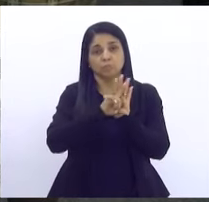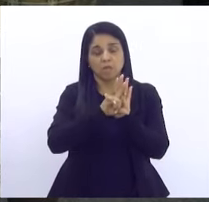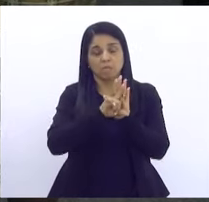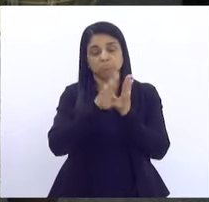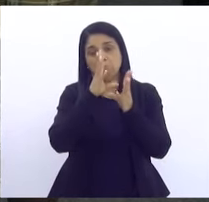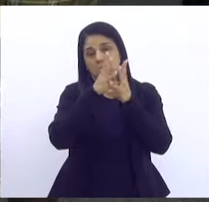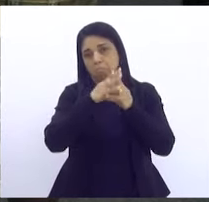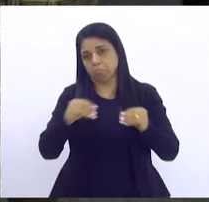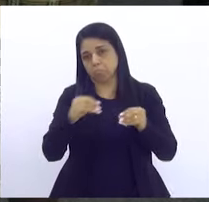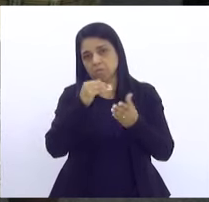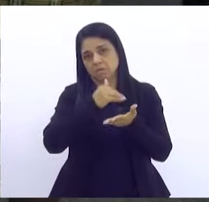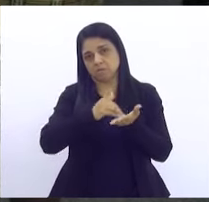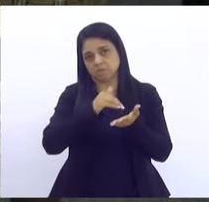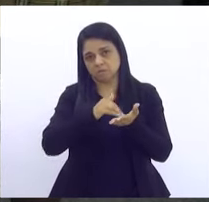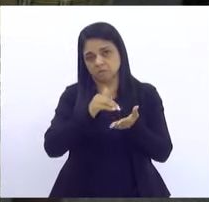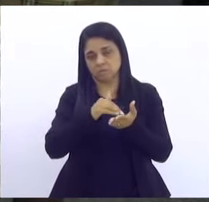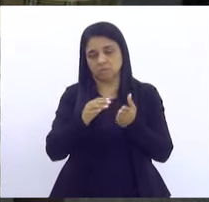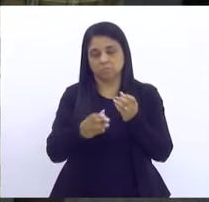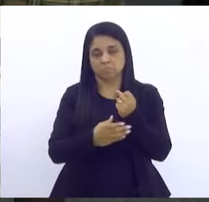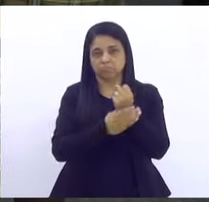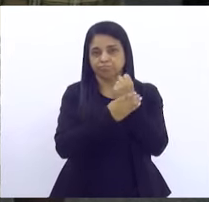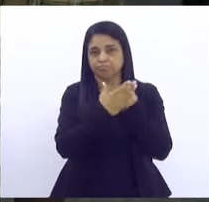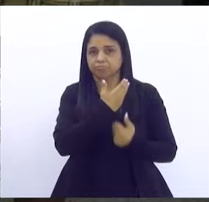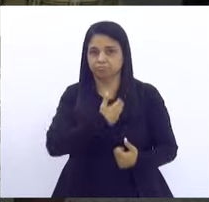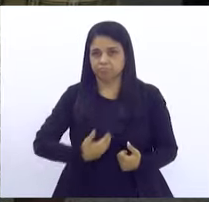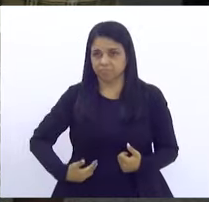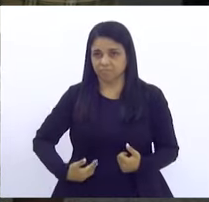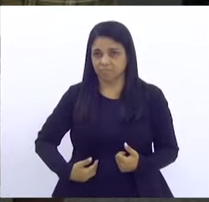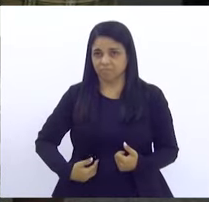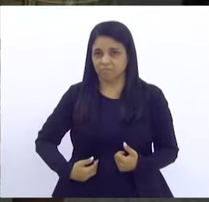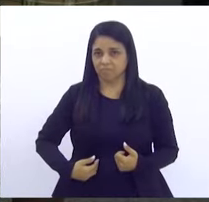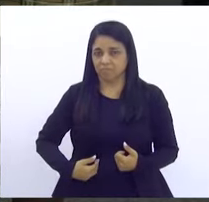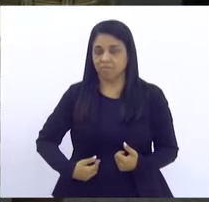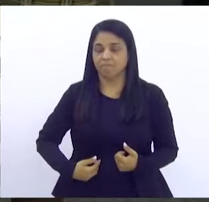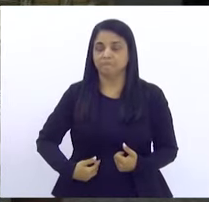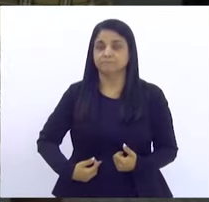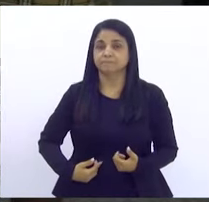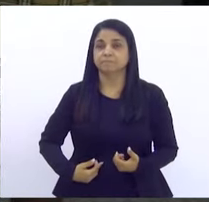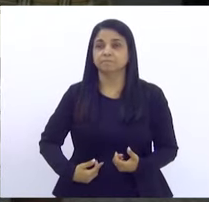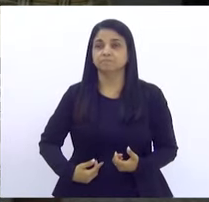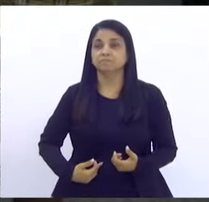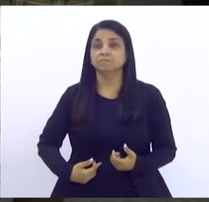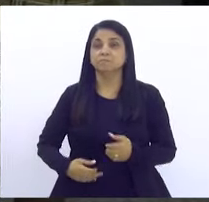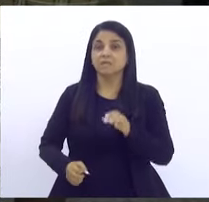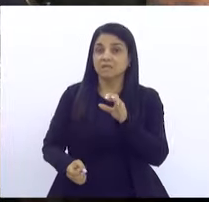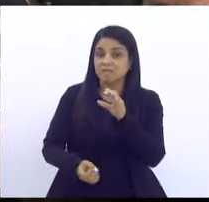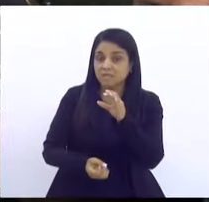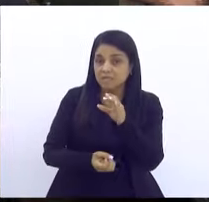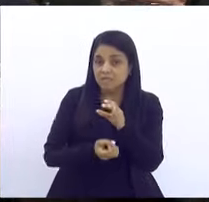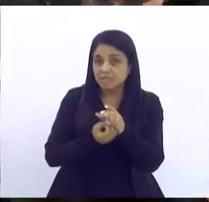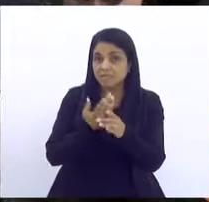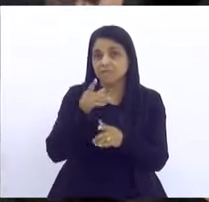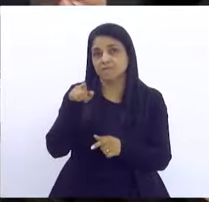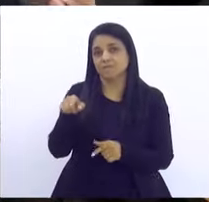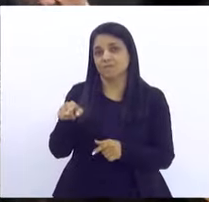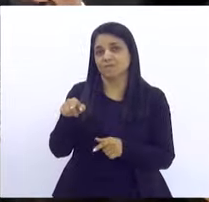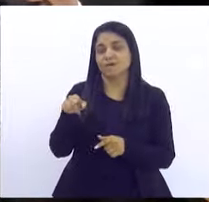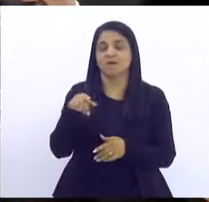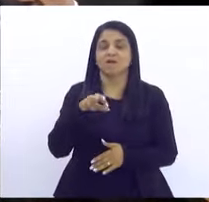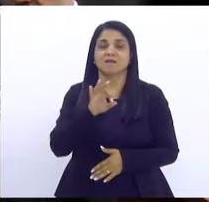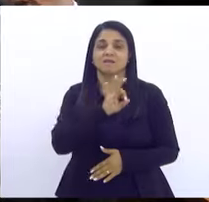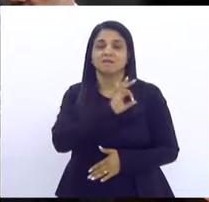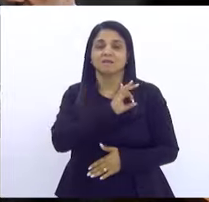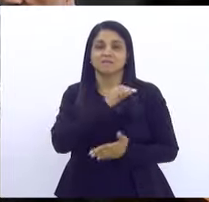Segurança. Mas não é porque ele fez por lei, por causa da Secretaria de Segurança, porque ele criou a Secretaria da Polícia Civil e da